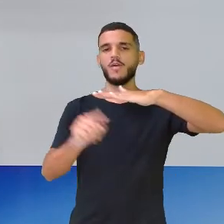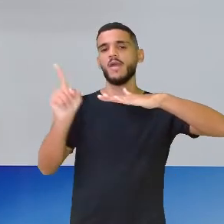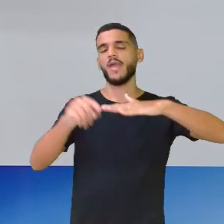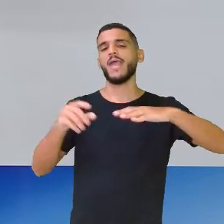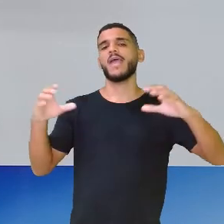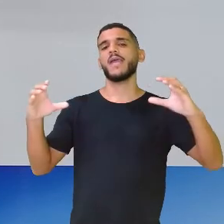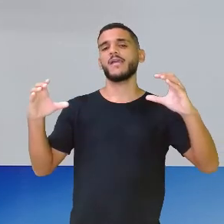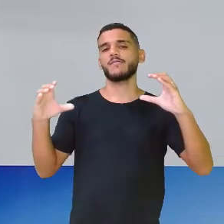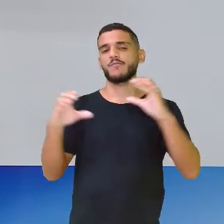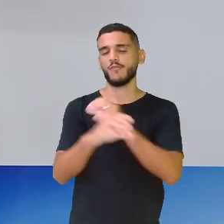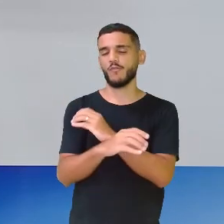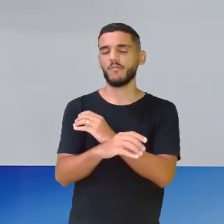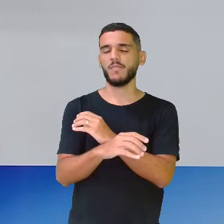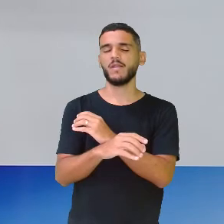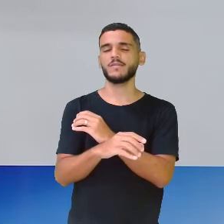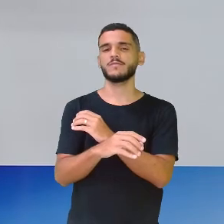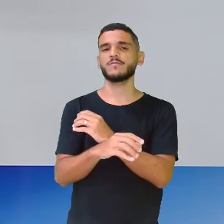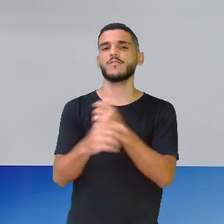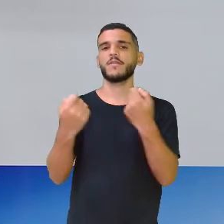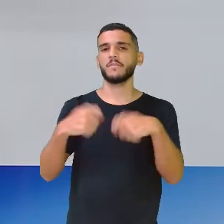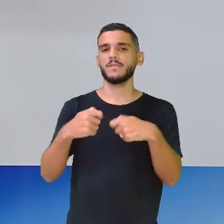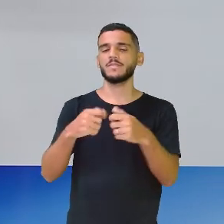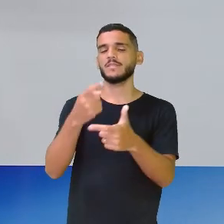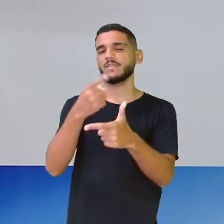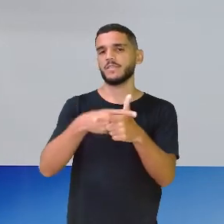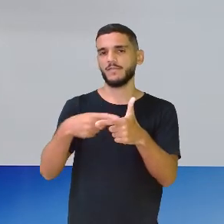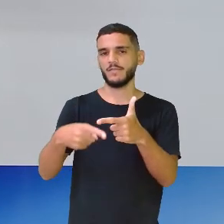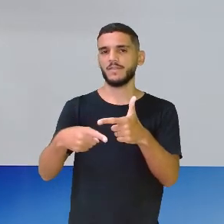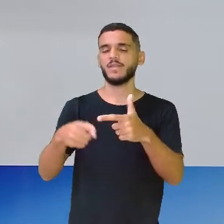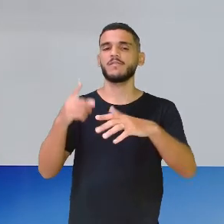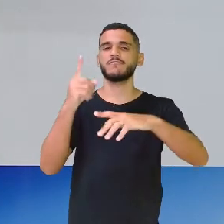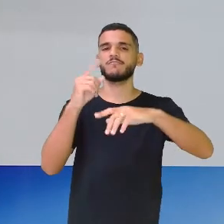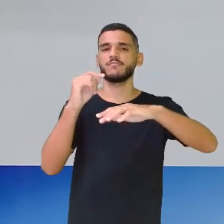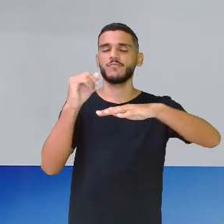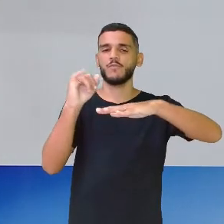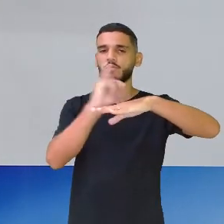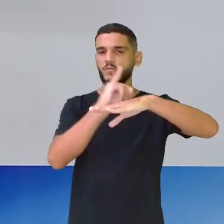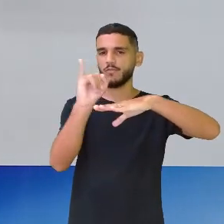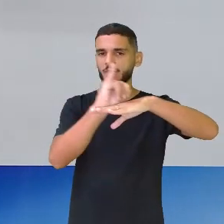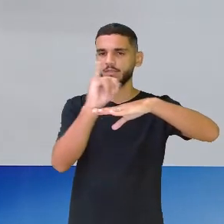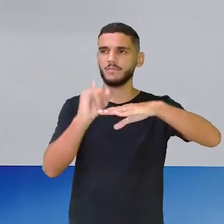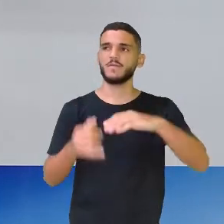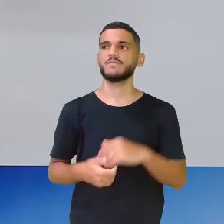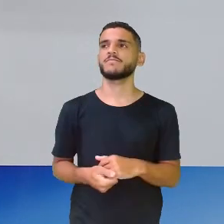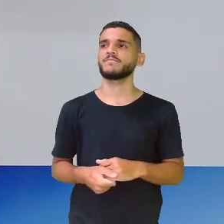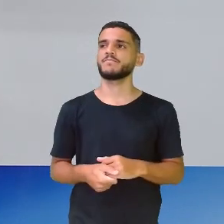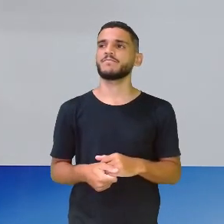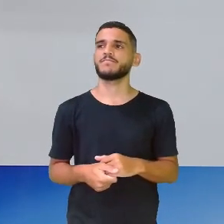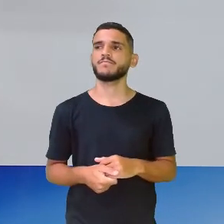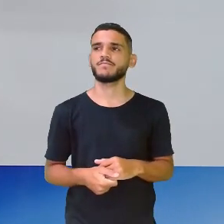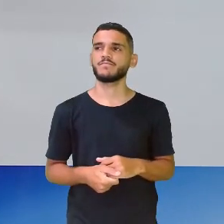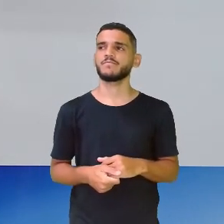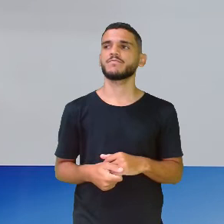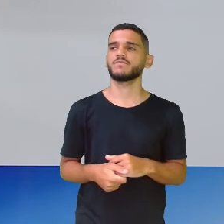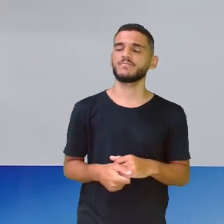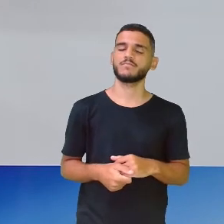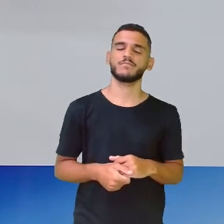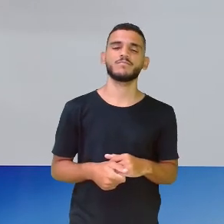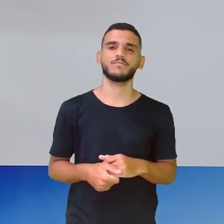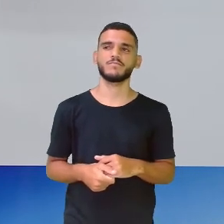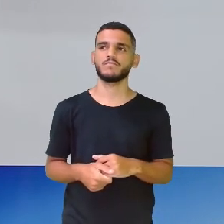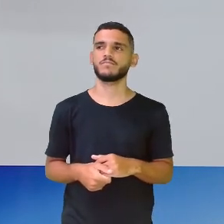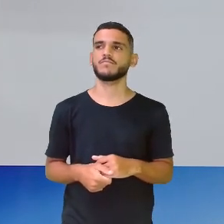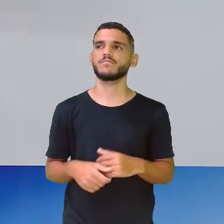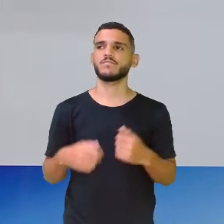total que eu vou dividir o meu inteiro. Nesse caso, a minha fita, ela será dividida